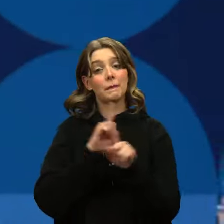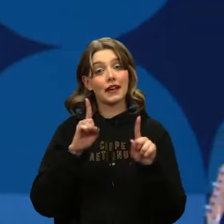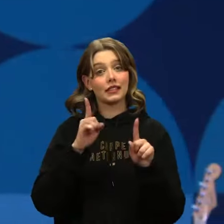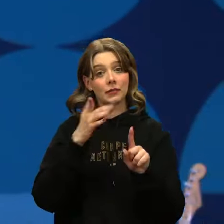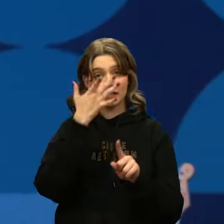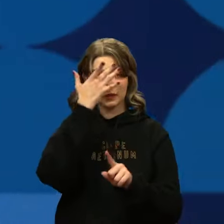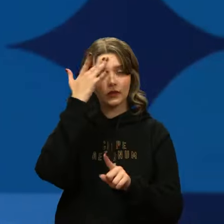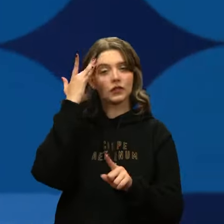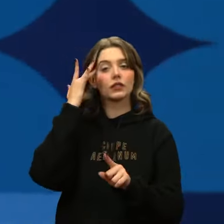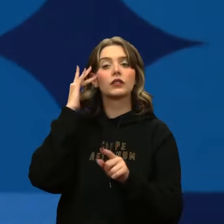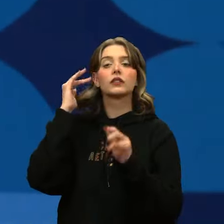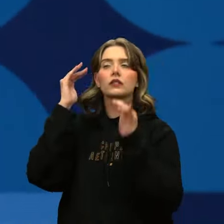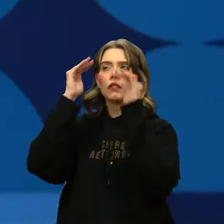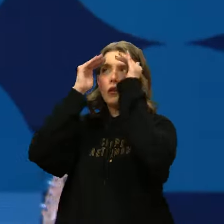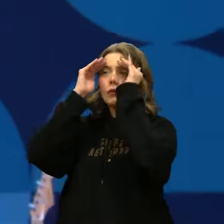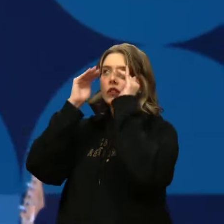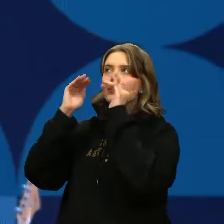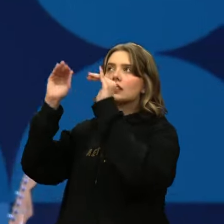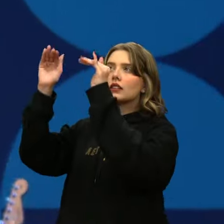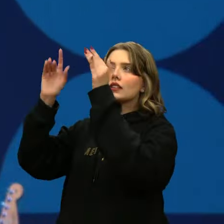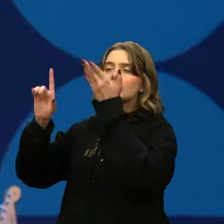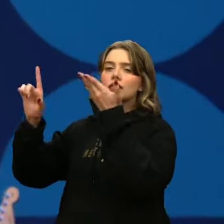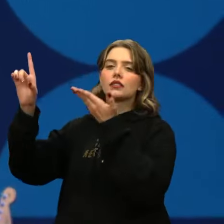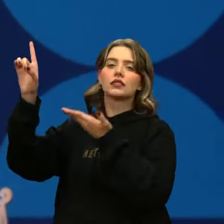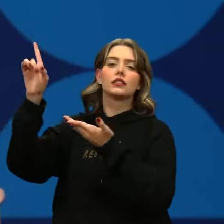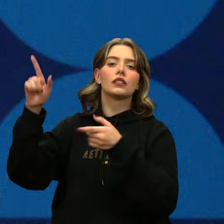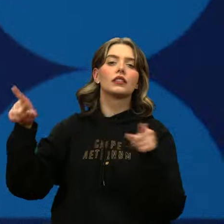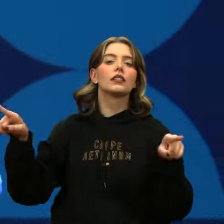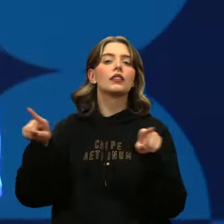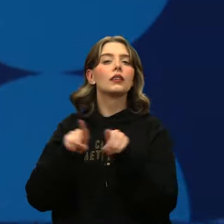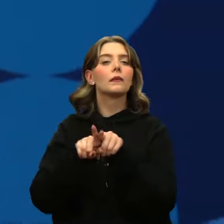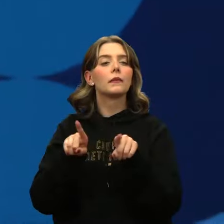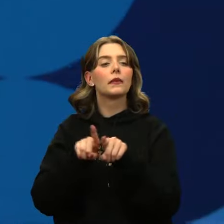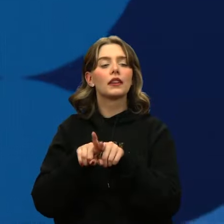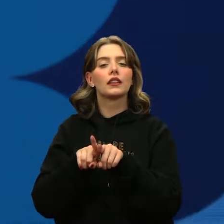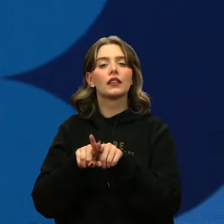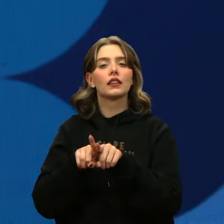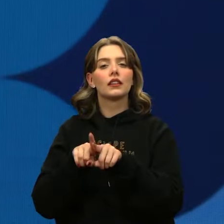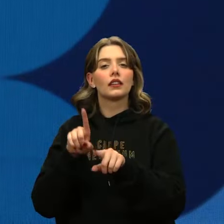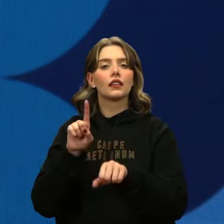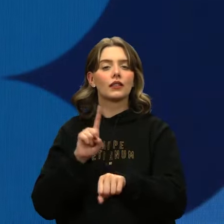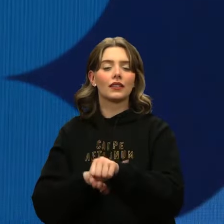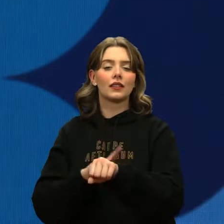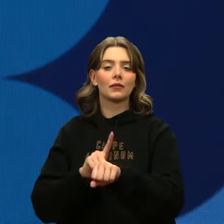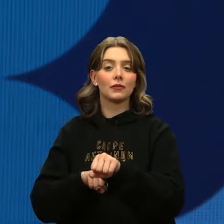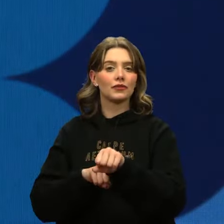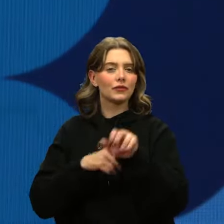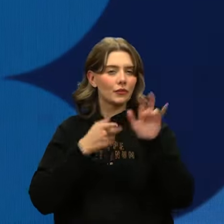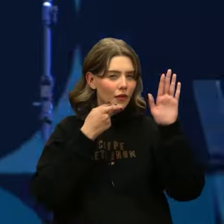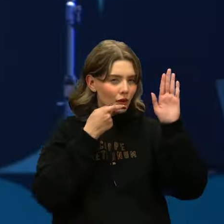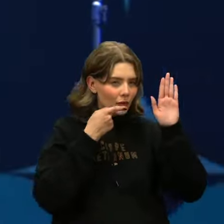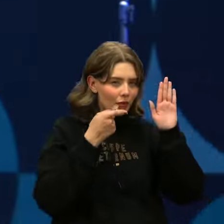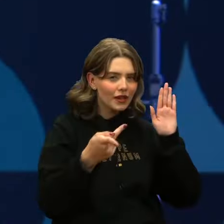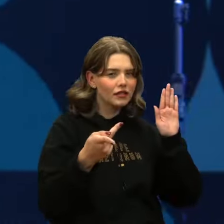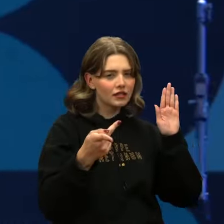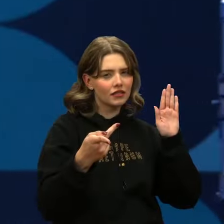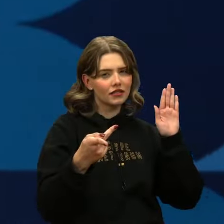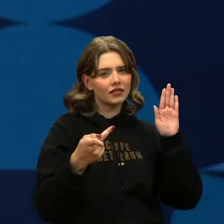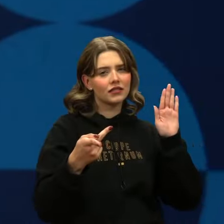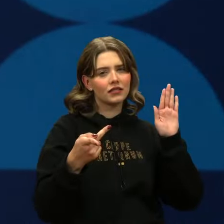guardam a palavra do Senhor, também é um tempo de promessas, também é um tempo